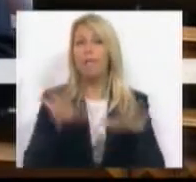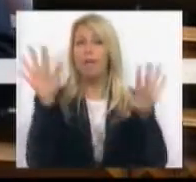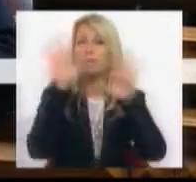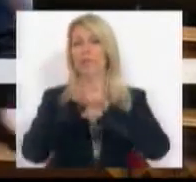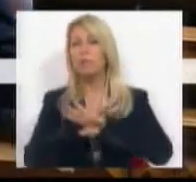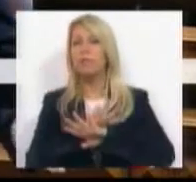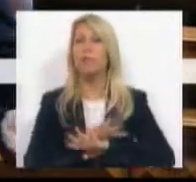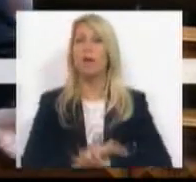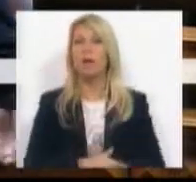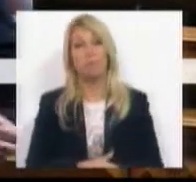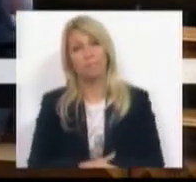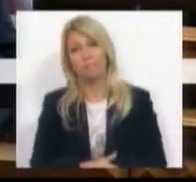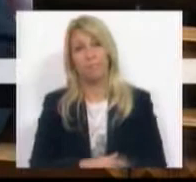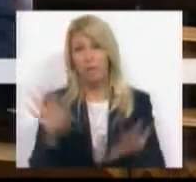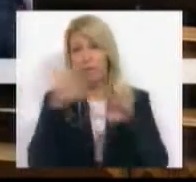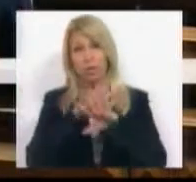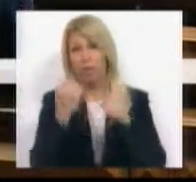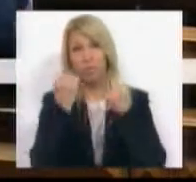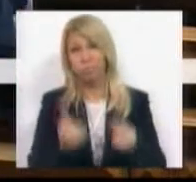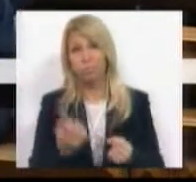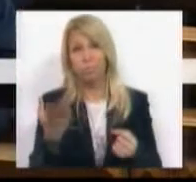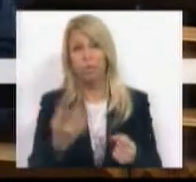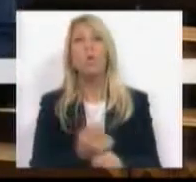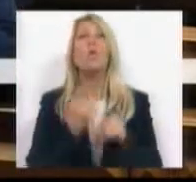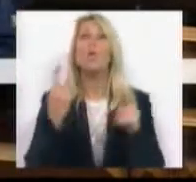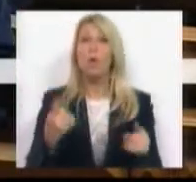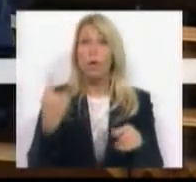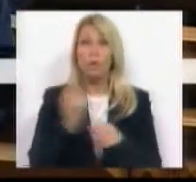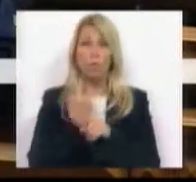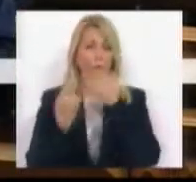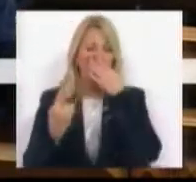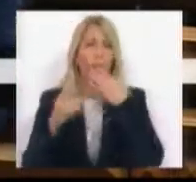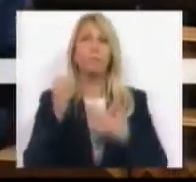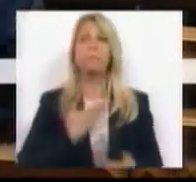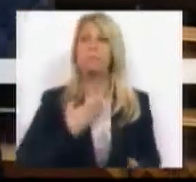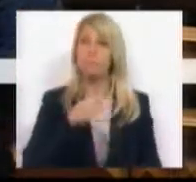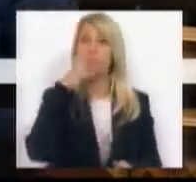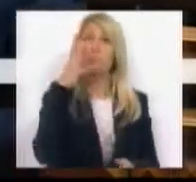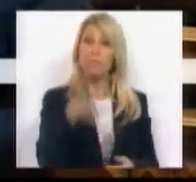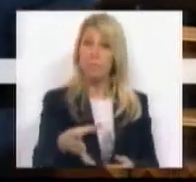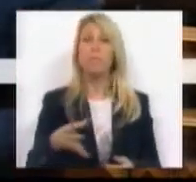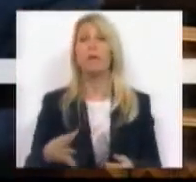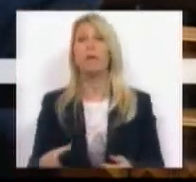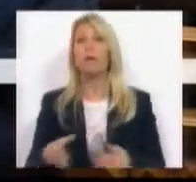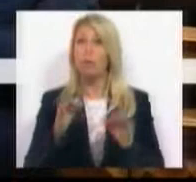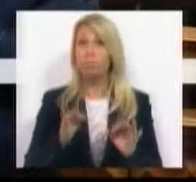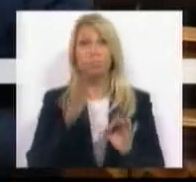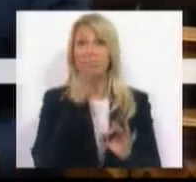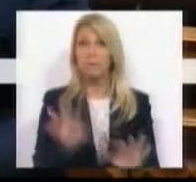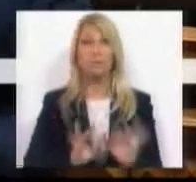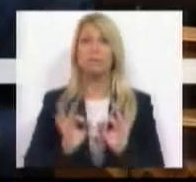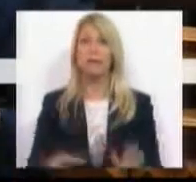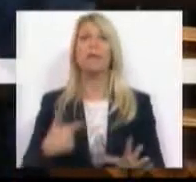afinal não disfarça coisíssima nenhuma, porque as afirmações do CDS, senhora deputada, foram exatamente estas.